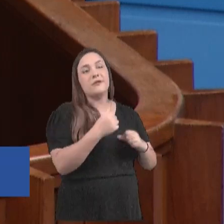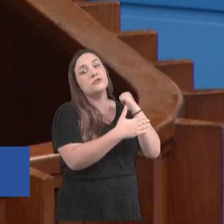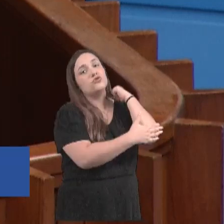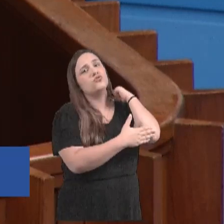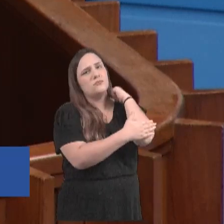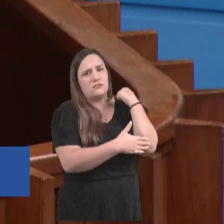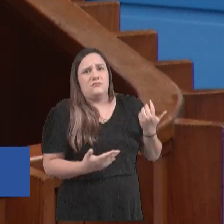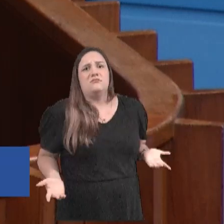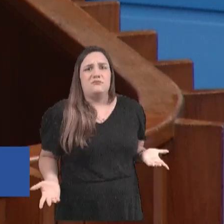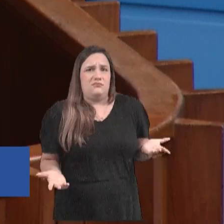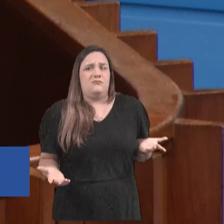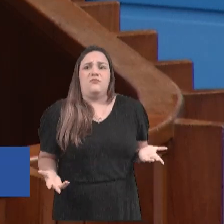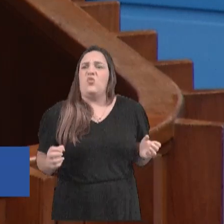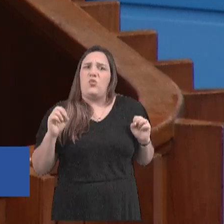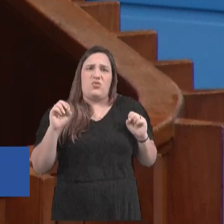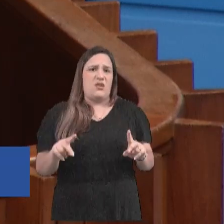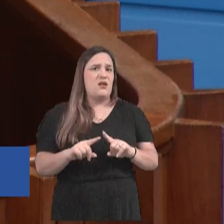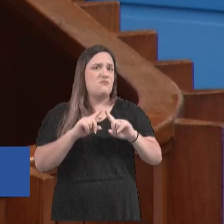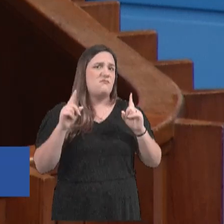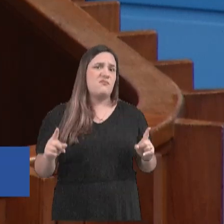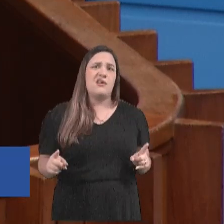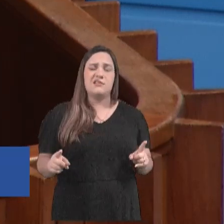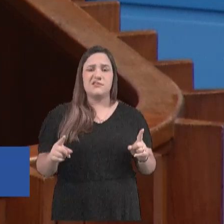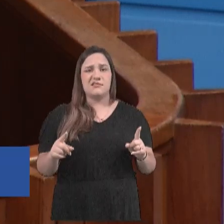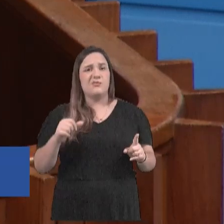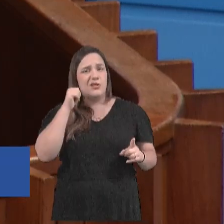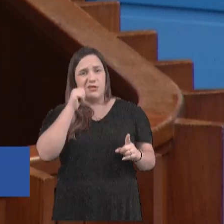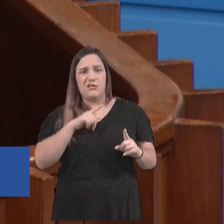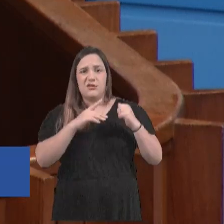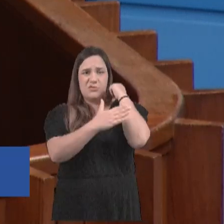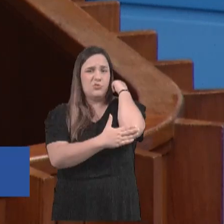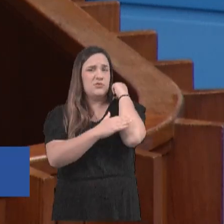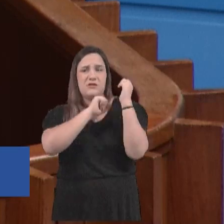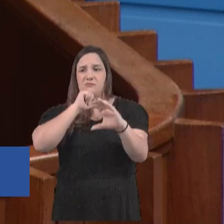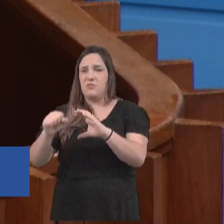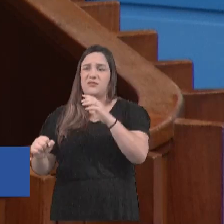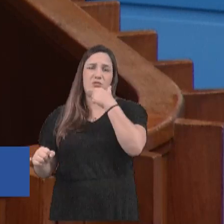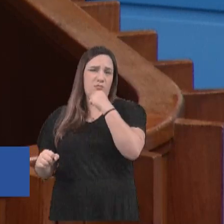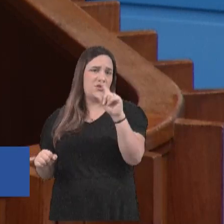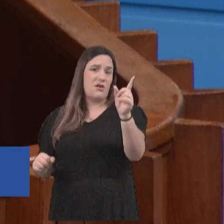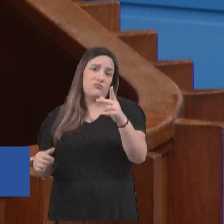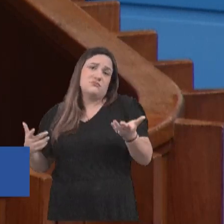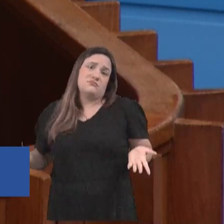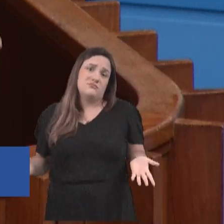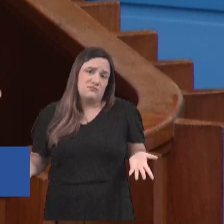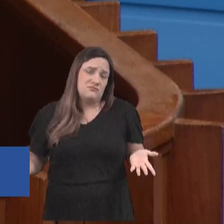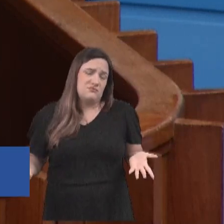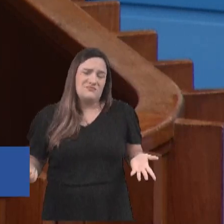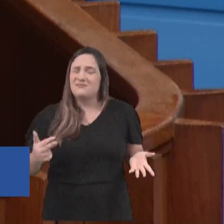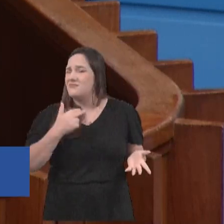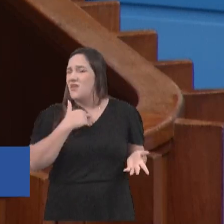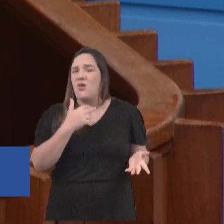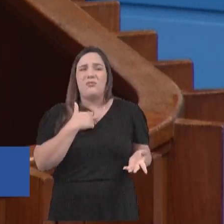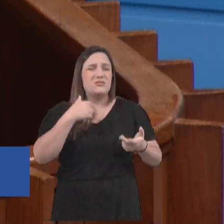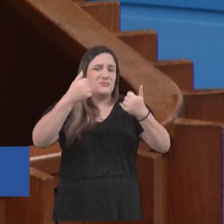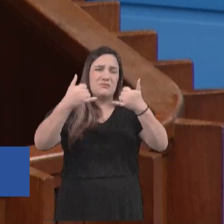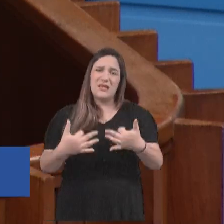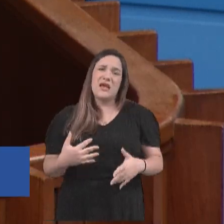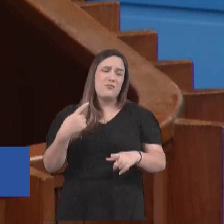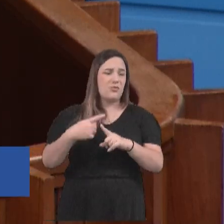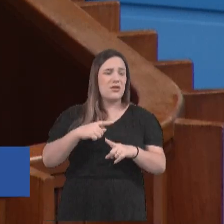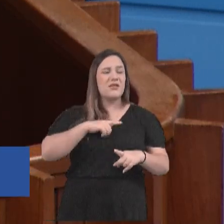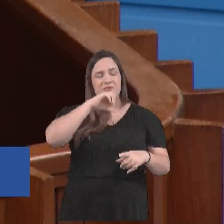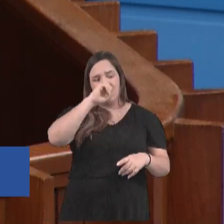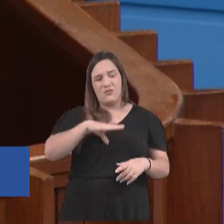mulheres também têm ciúmes. Elas não tentam matar nenhum homem. Então, ciúmes não pode ser motivo para a